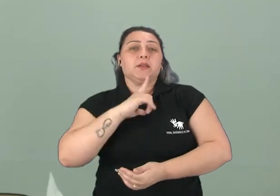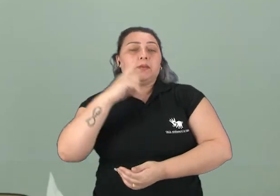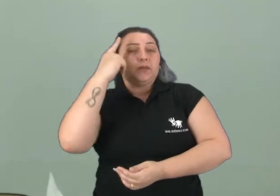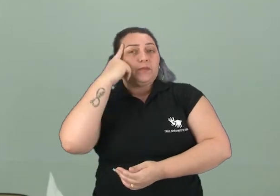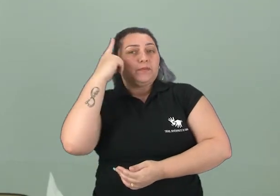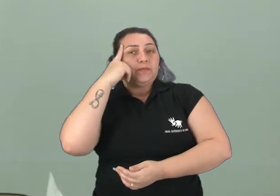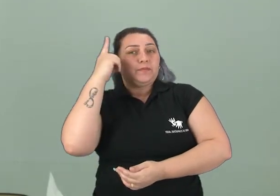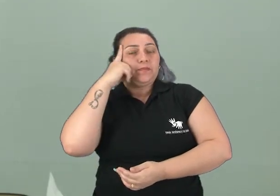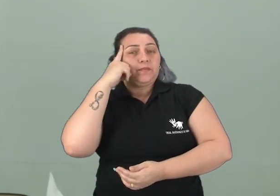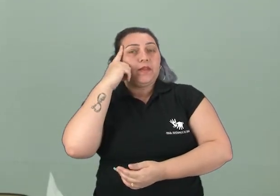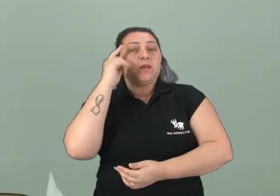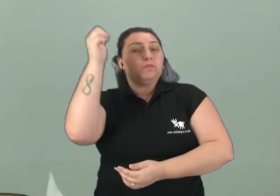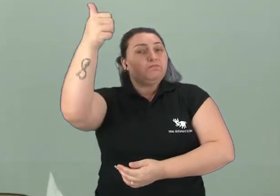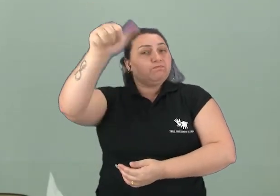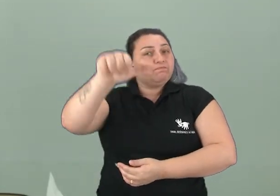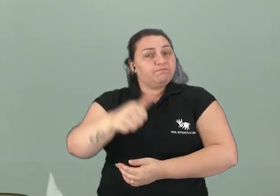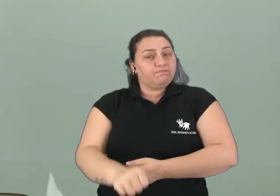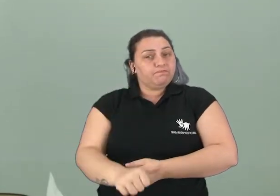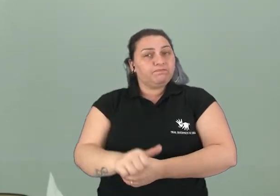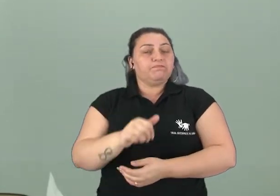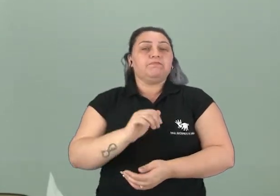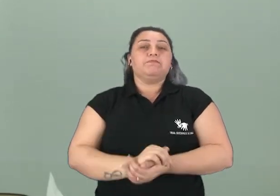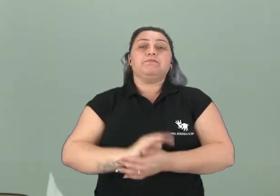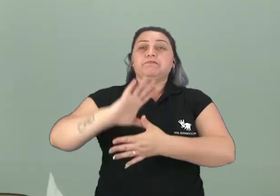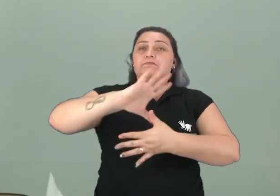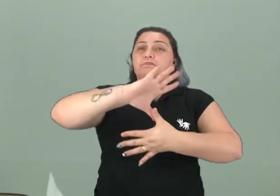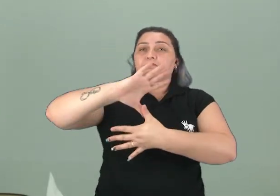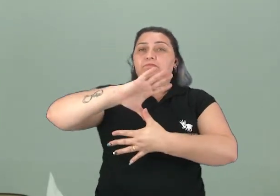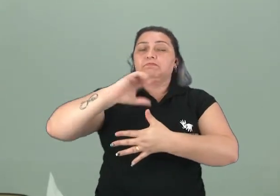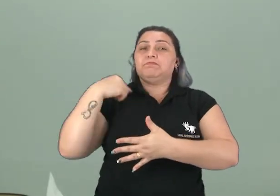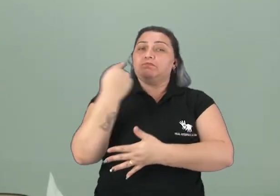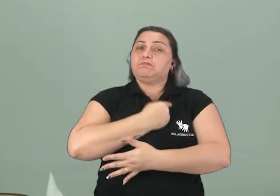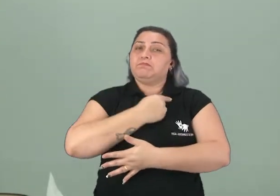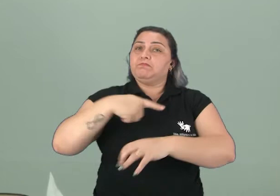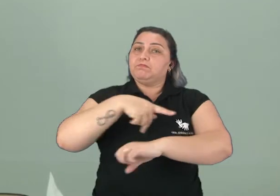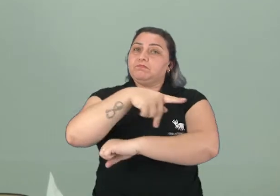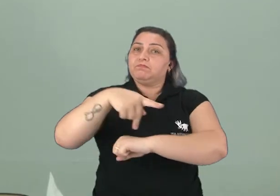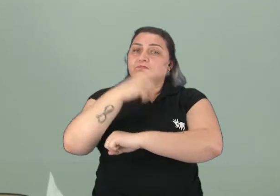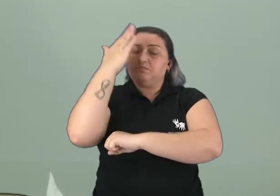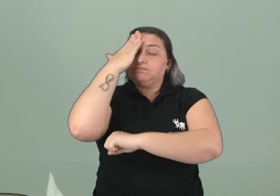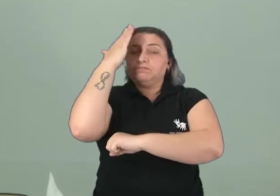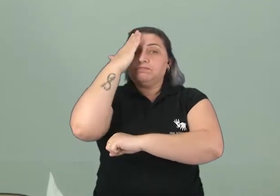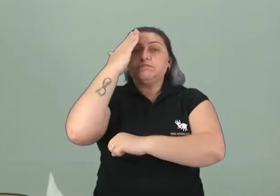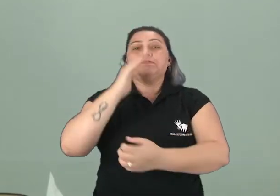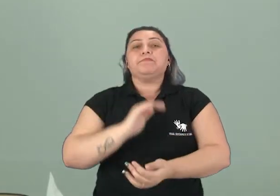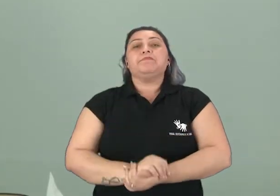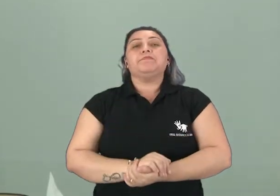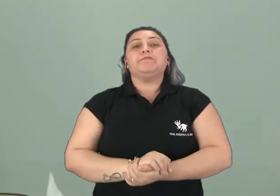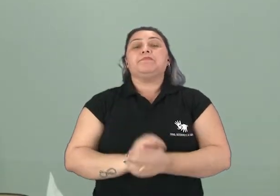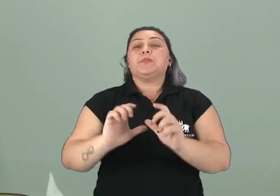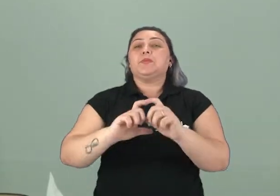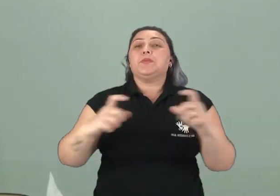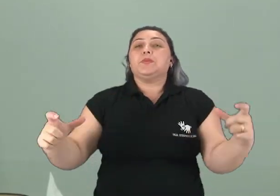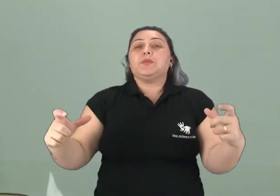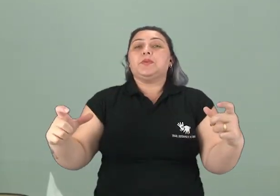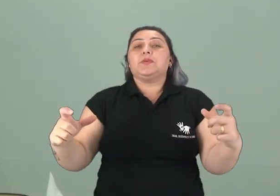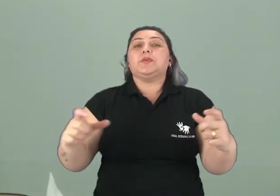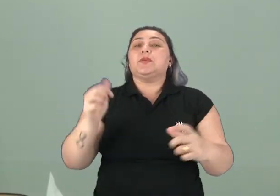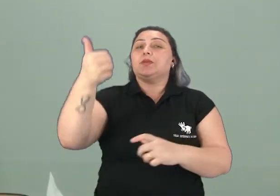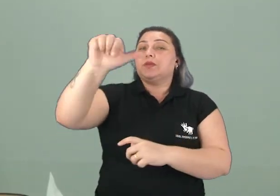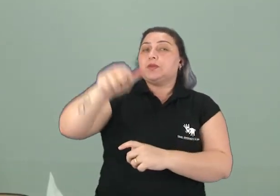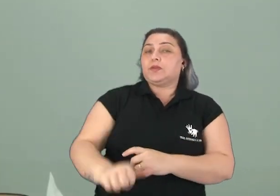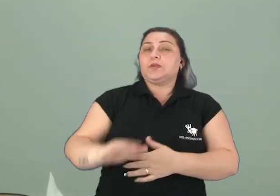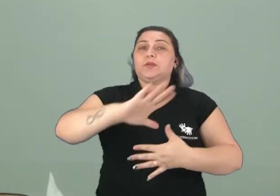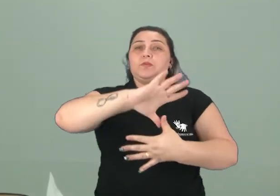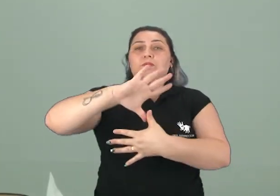pensando nisso, vamos analisar o mapa de nosso país para entender esse crescimento aí, analisando o